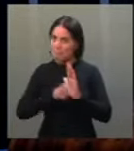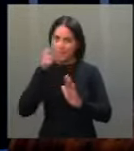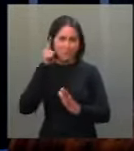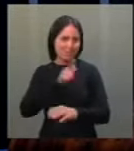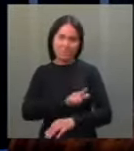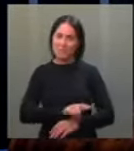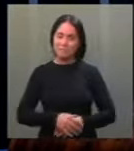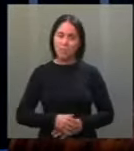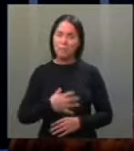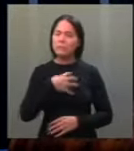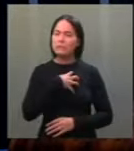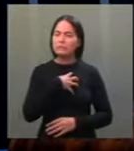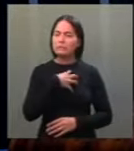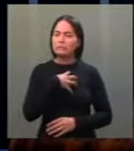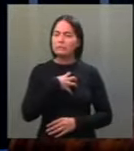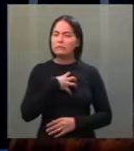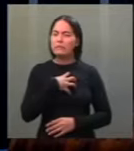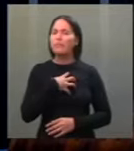de sentimentos.